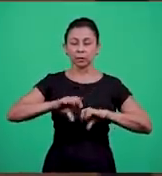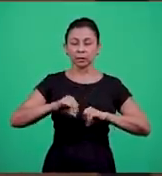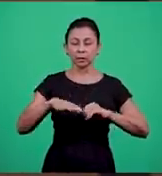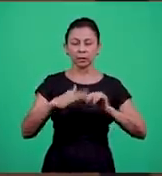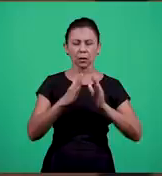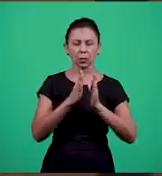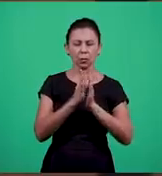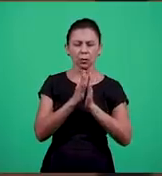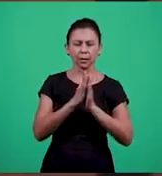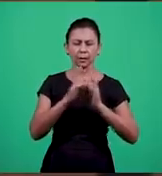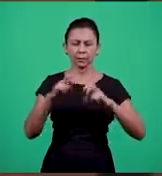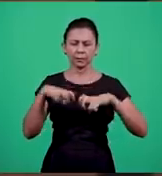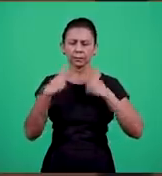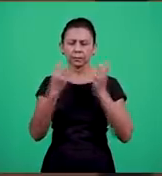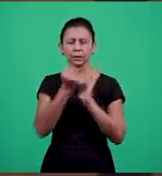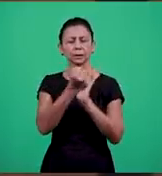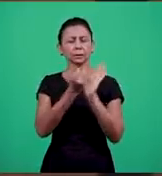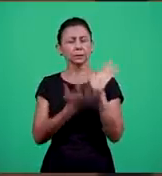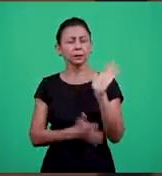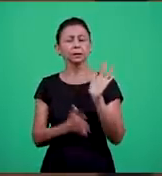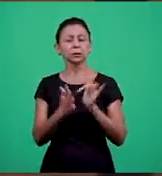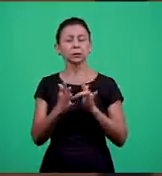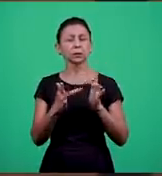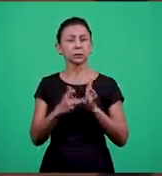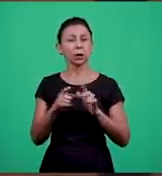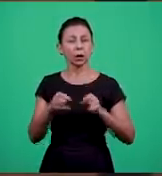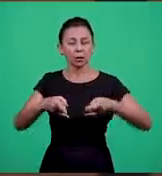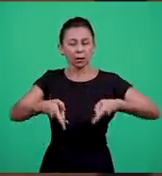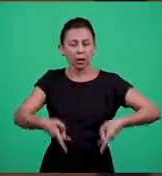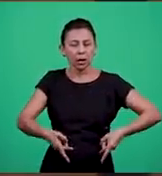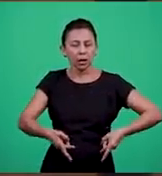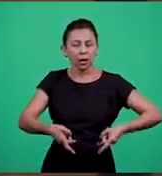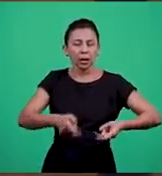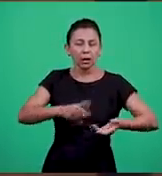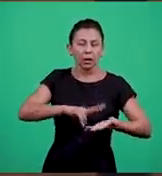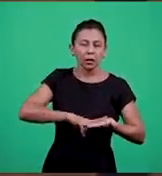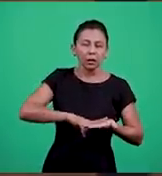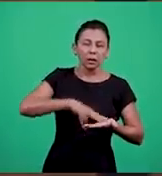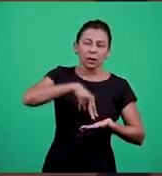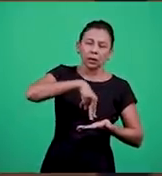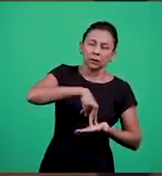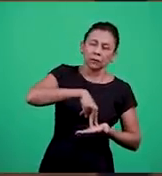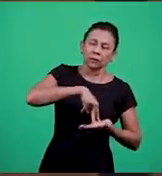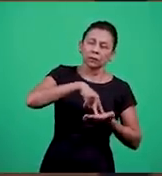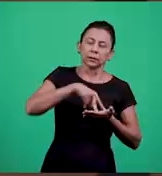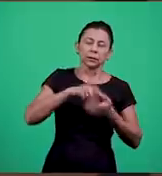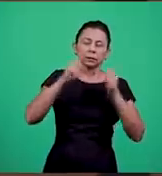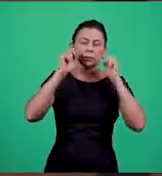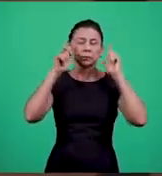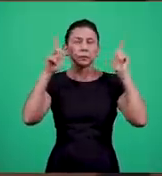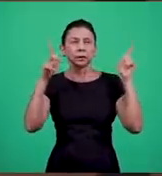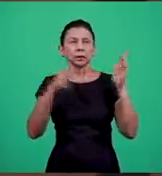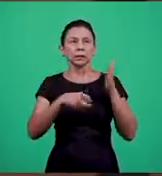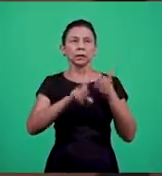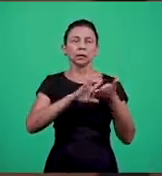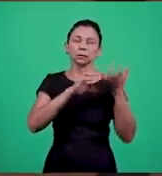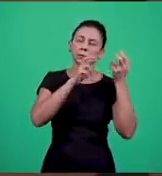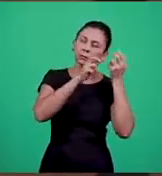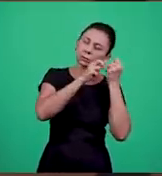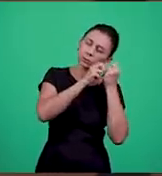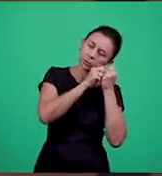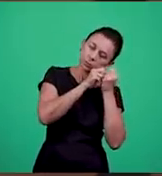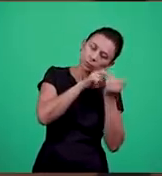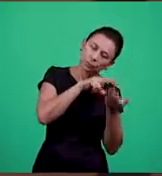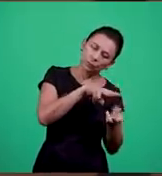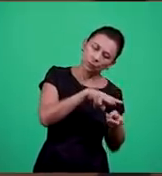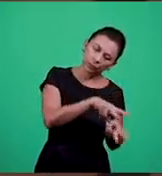a clamar pelo sangue de Jesus, ao se levantarem pela manhã, antes de dormirem, durante as atividades